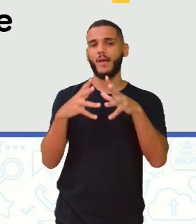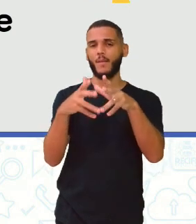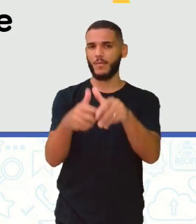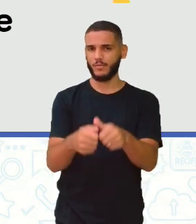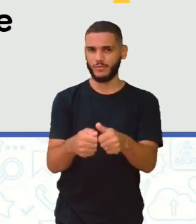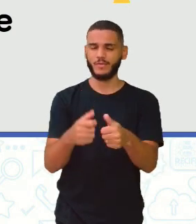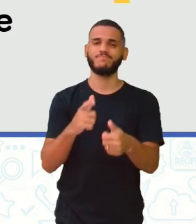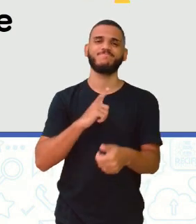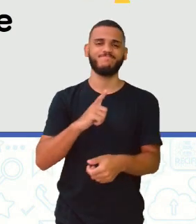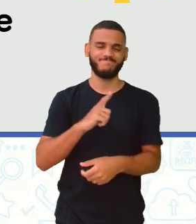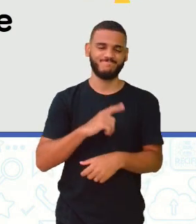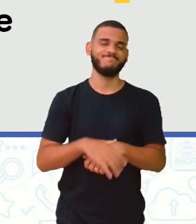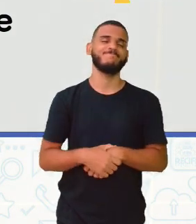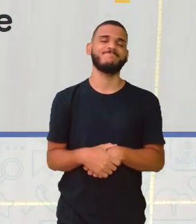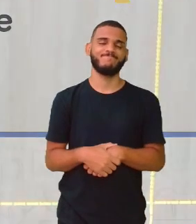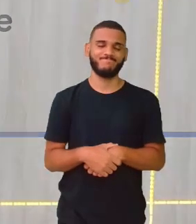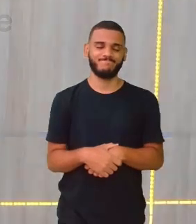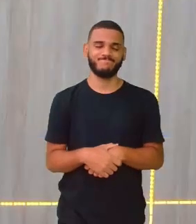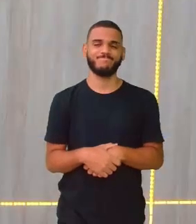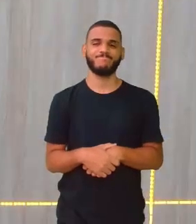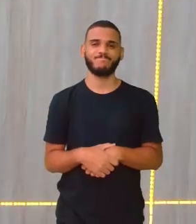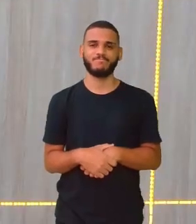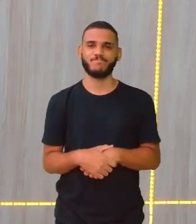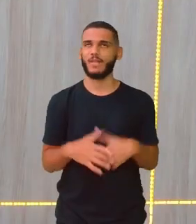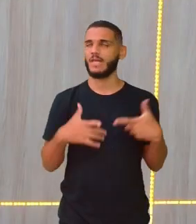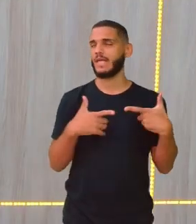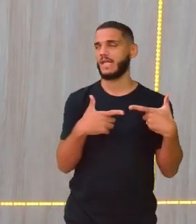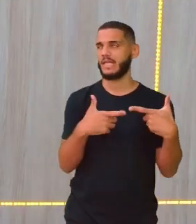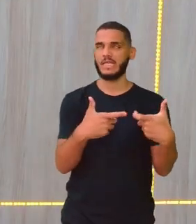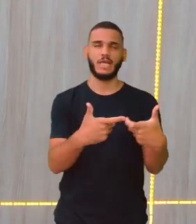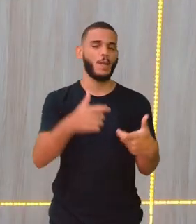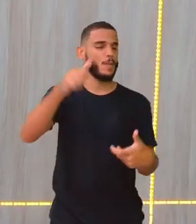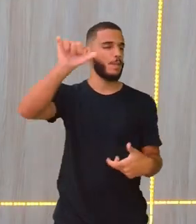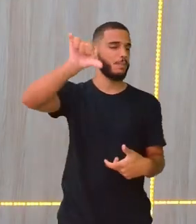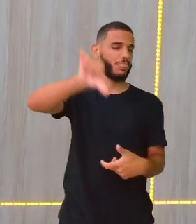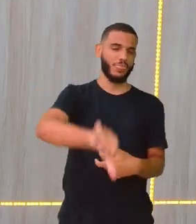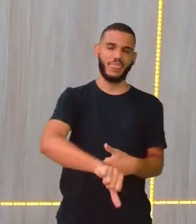ter guerra, né? Guerra, para mim,